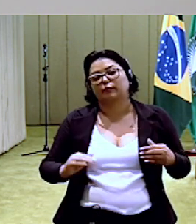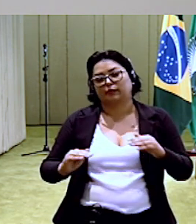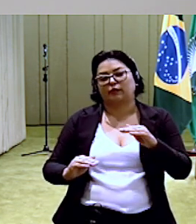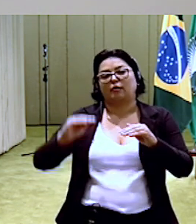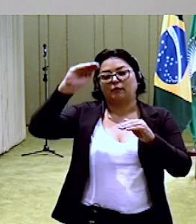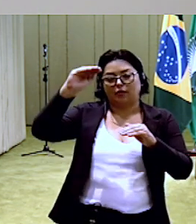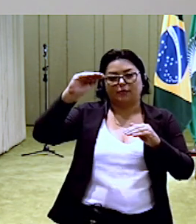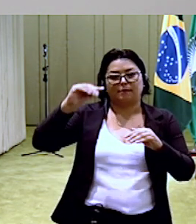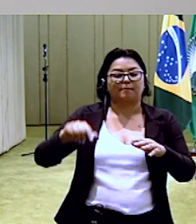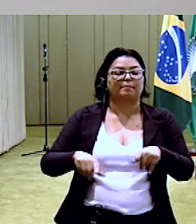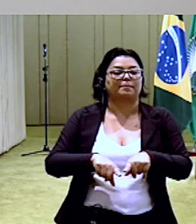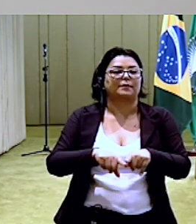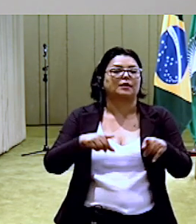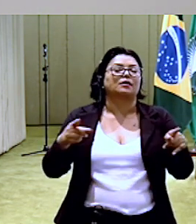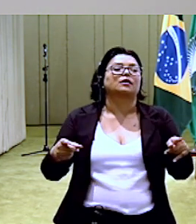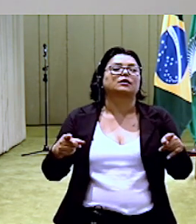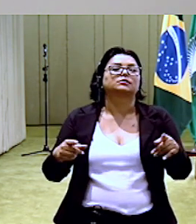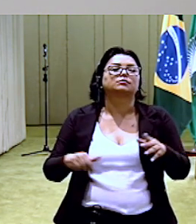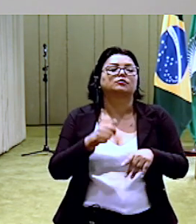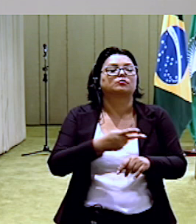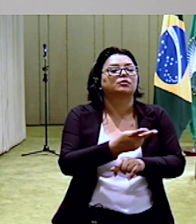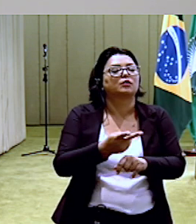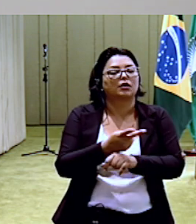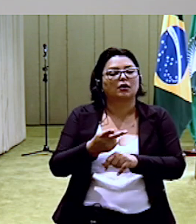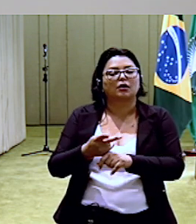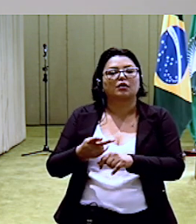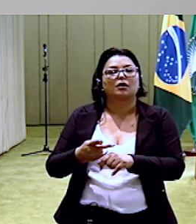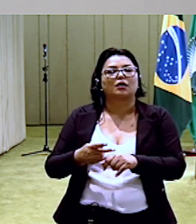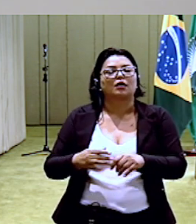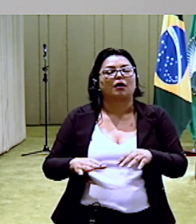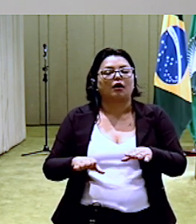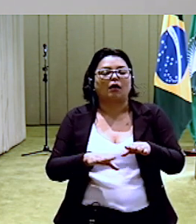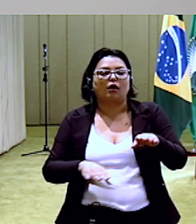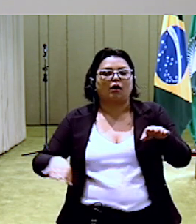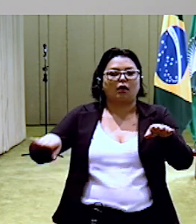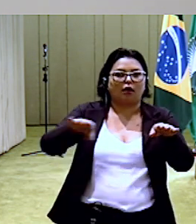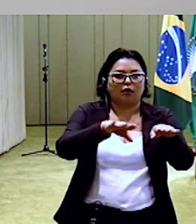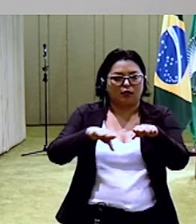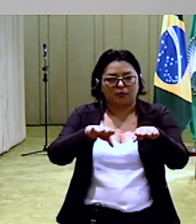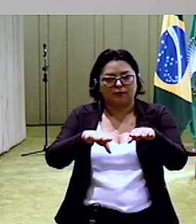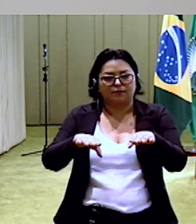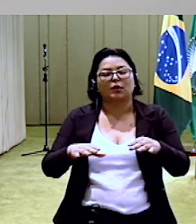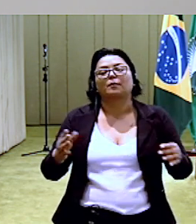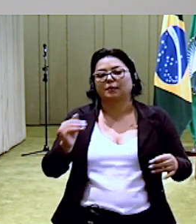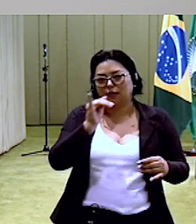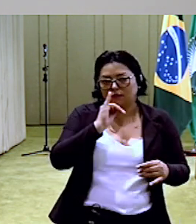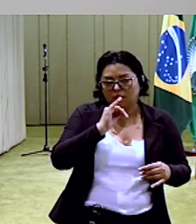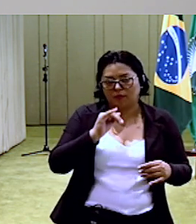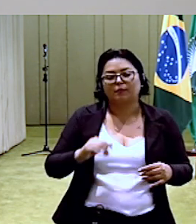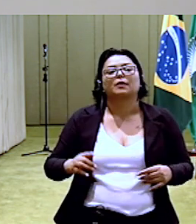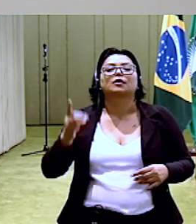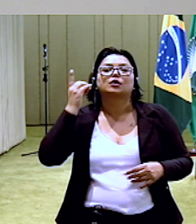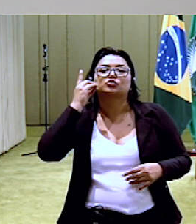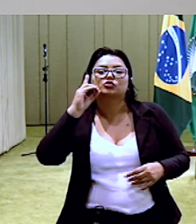primeira atitude que a gente fez com a assunção da nova diretoria foi buscar um pouco mais de equilíbrio. Essa é a primeira vez que a gente tem uma diretoria do BNDES